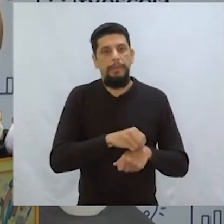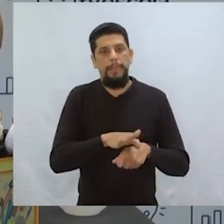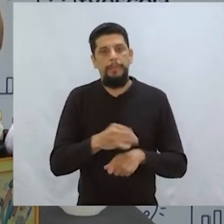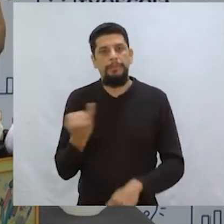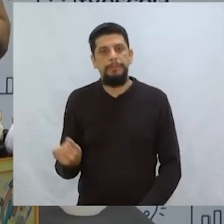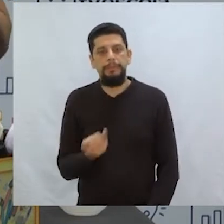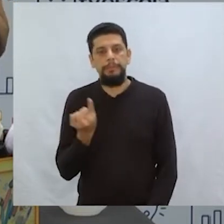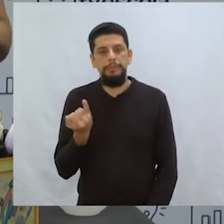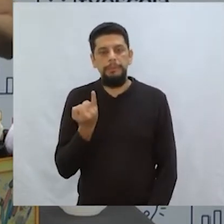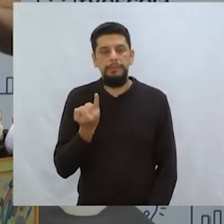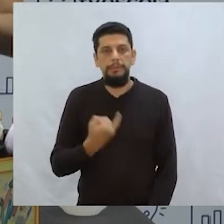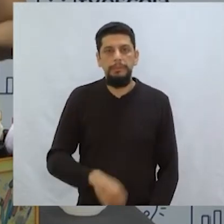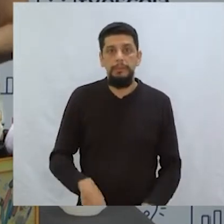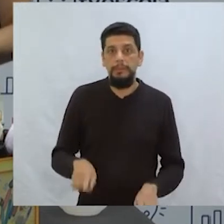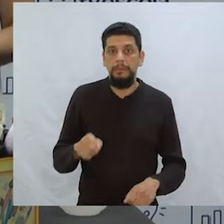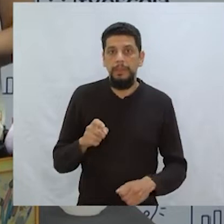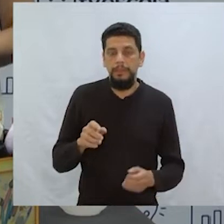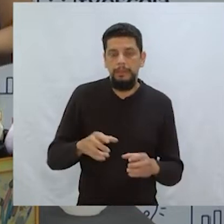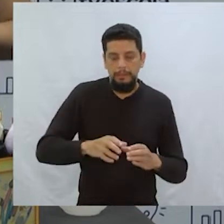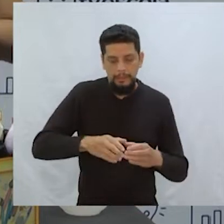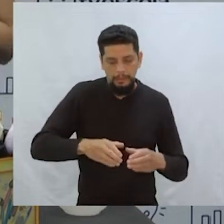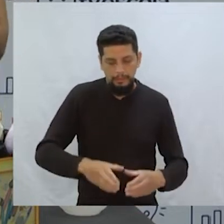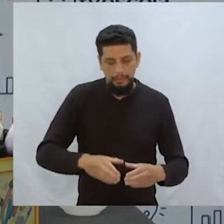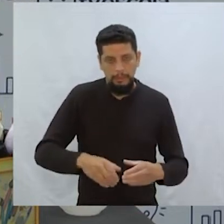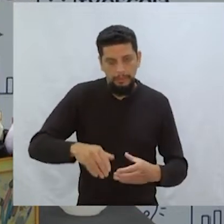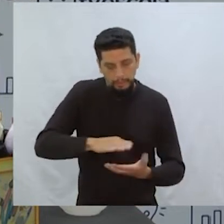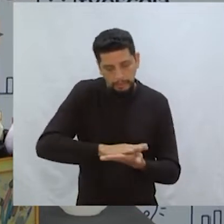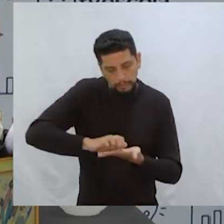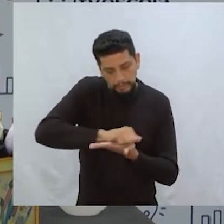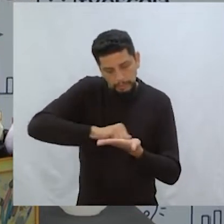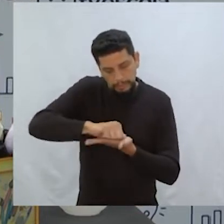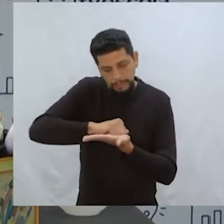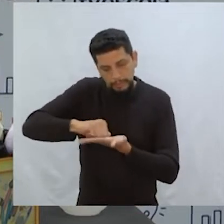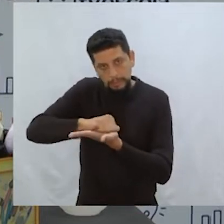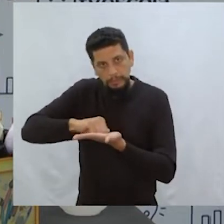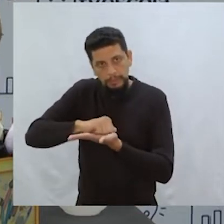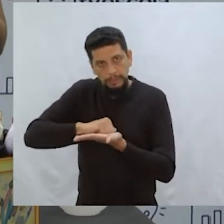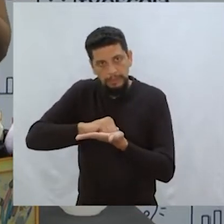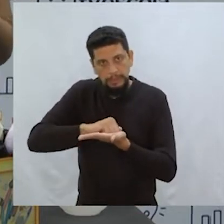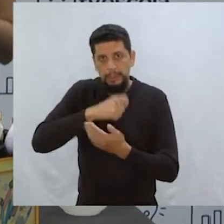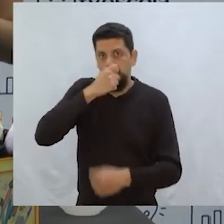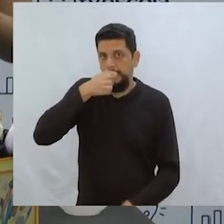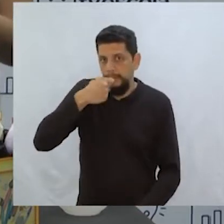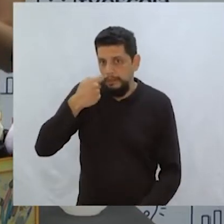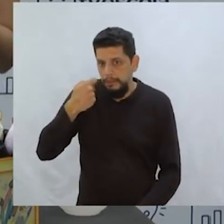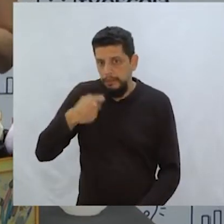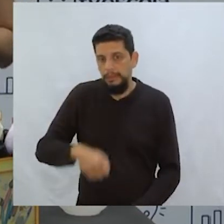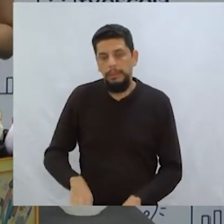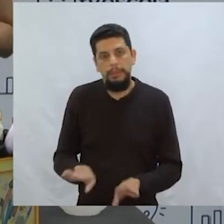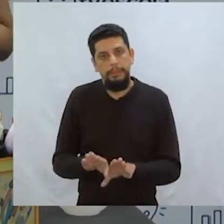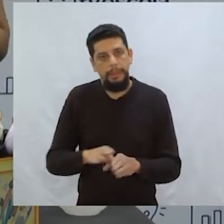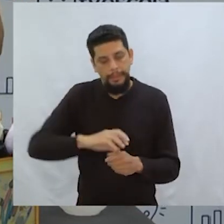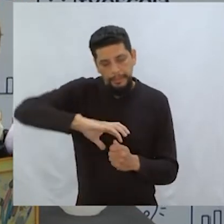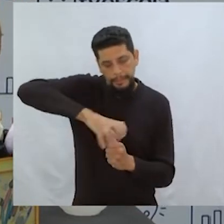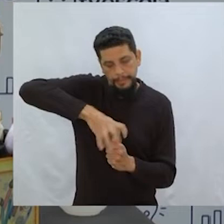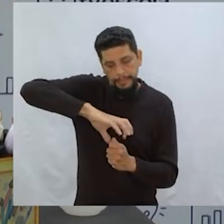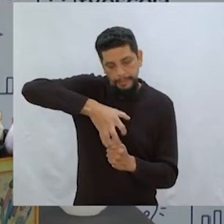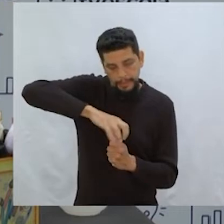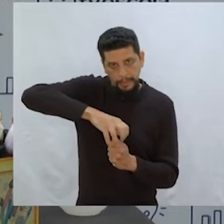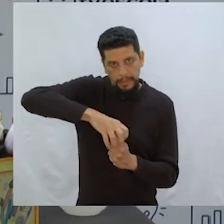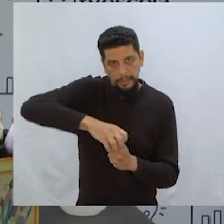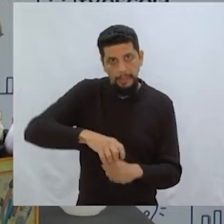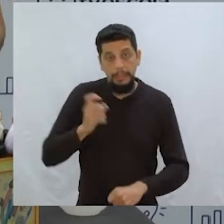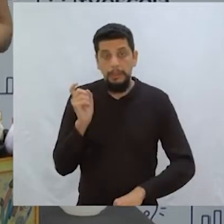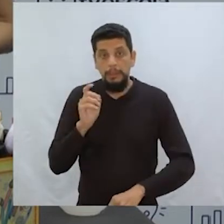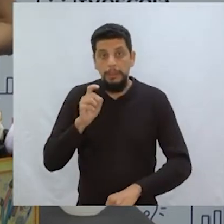dica importante é na hora de lavar a louça. Da mesma forma que na hora que a gente vai escovar os dentes, não deixar a torneira